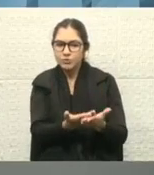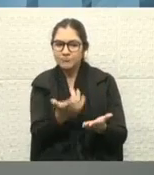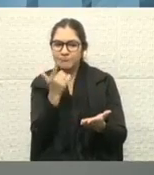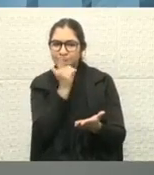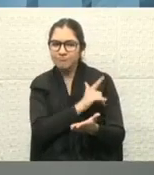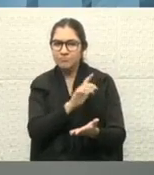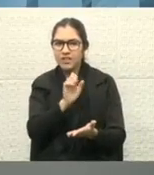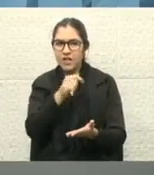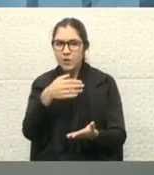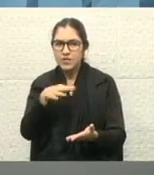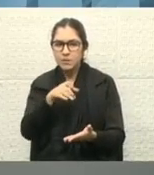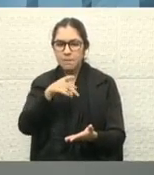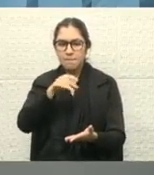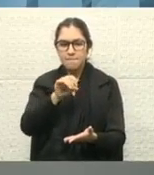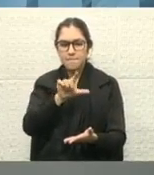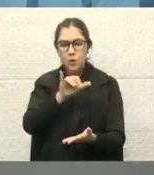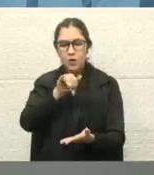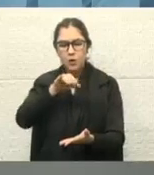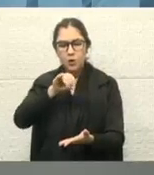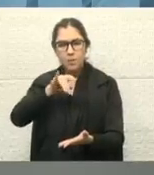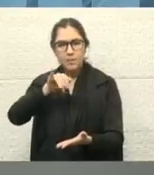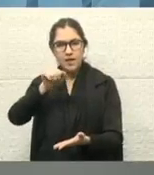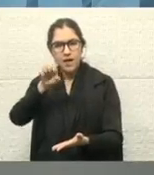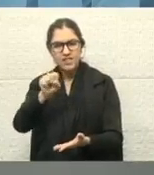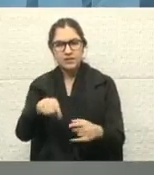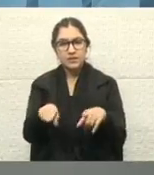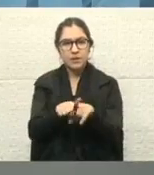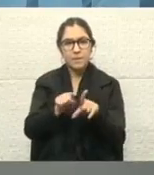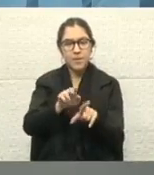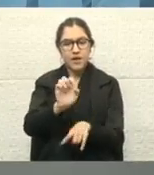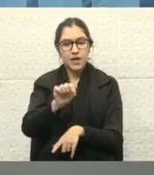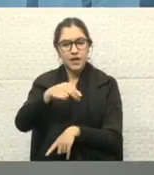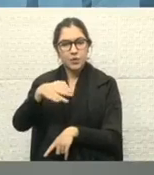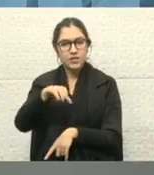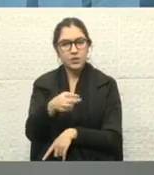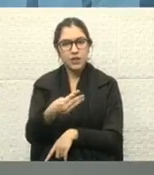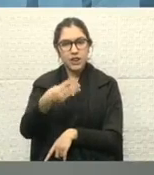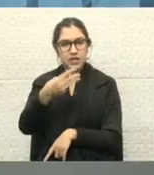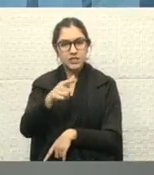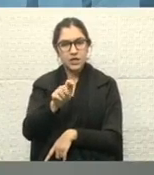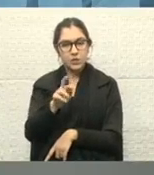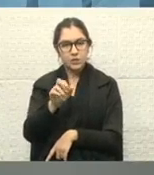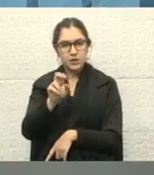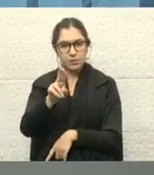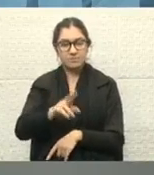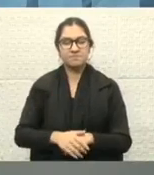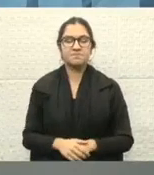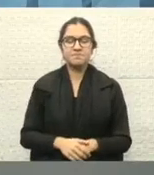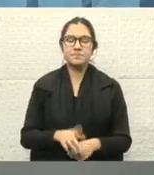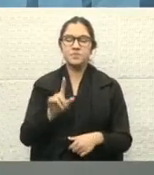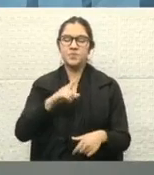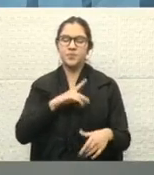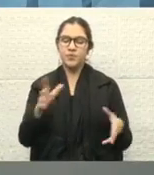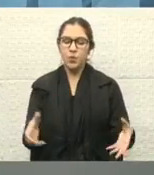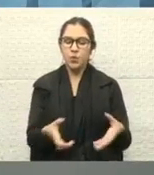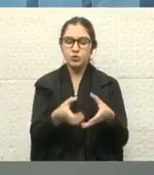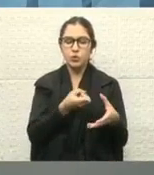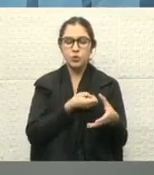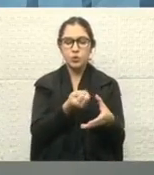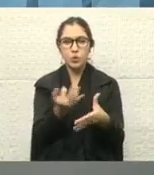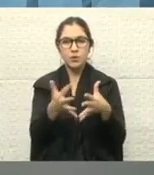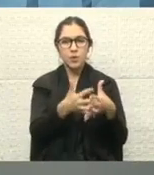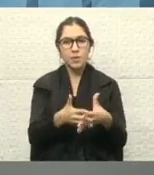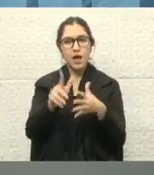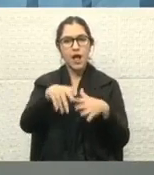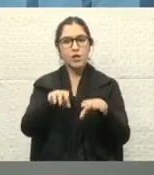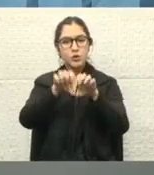de equações polinomiais, mas principalmente das equações de terceiro grau. E o conjunto de números complexos